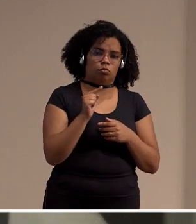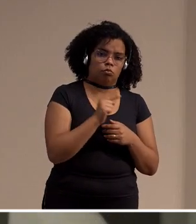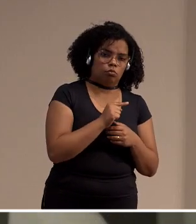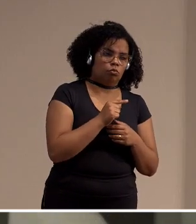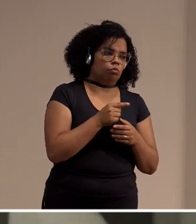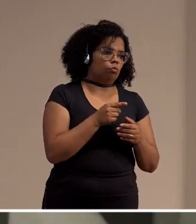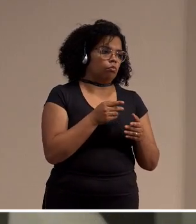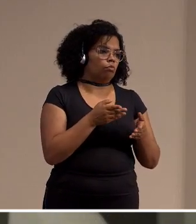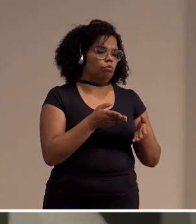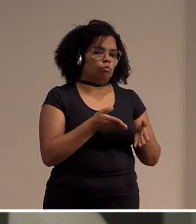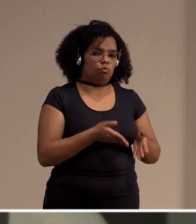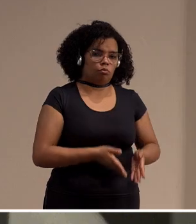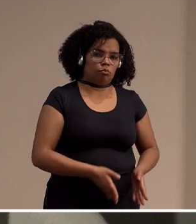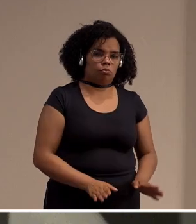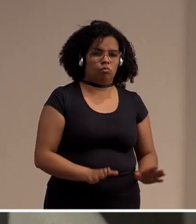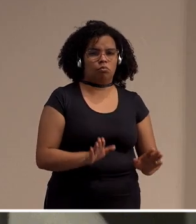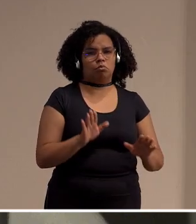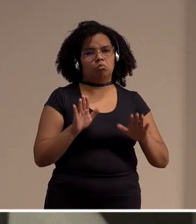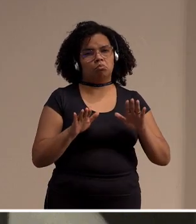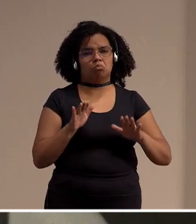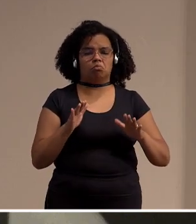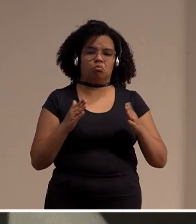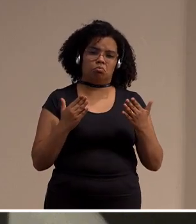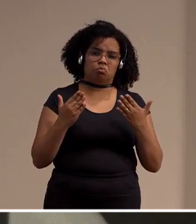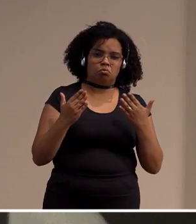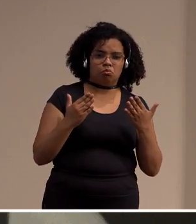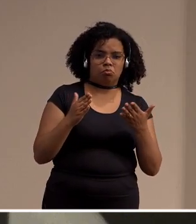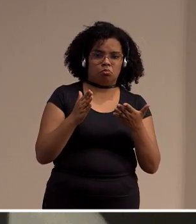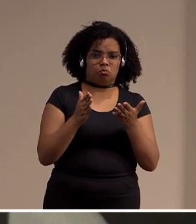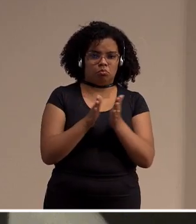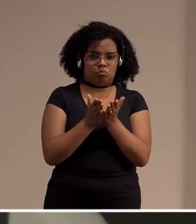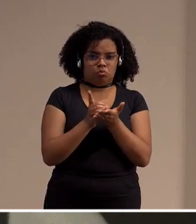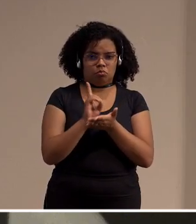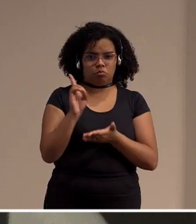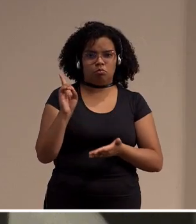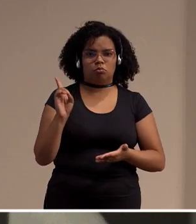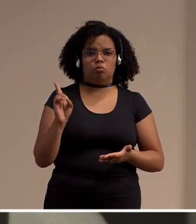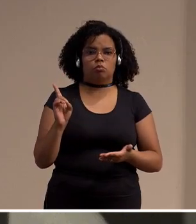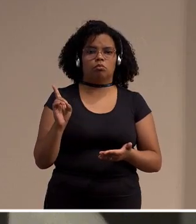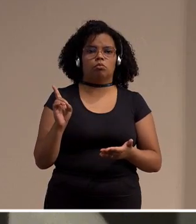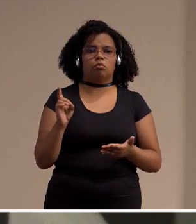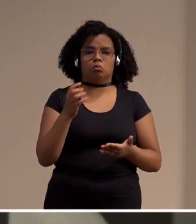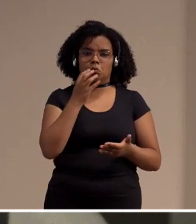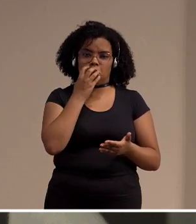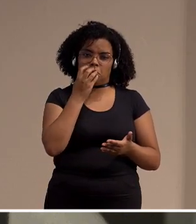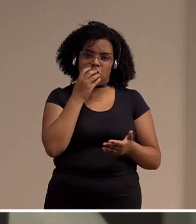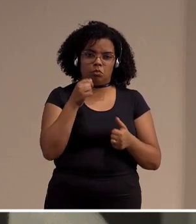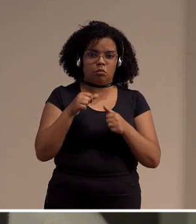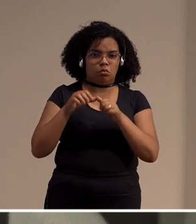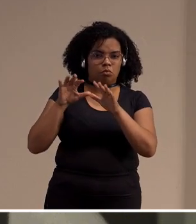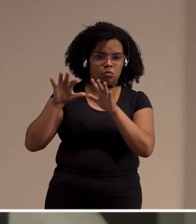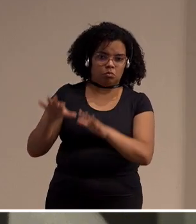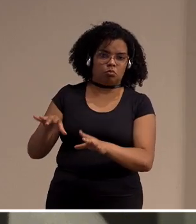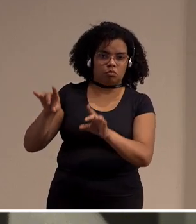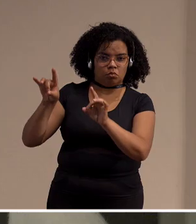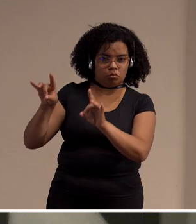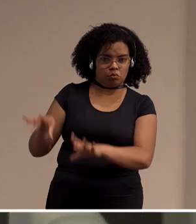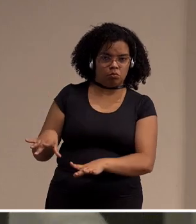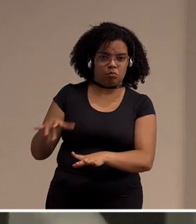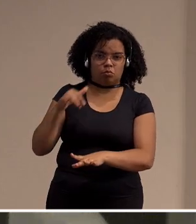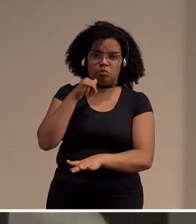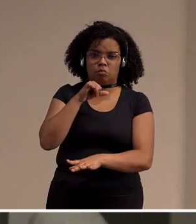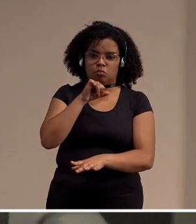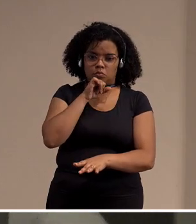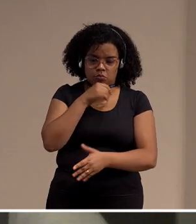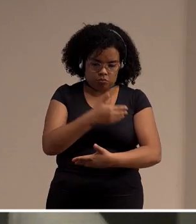tem uma conotação bíblica talvez no cão, já que ele é encontrado dentro de uma manjedoura, abandonado pela mãe ainda bebê, dentro